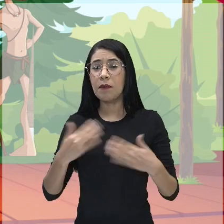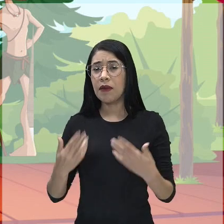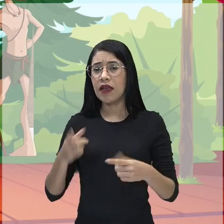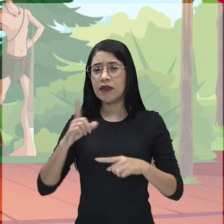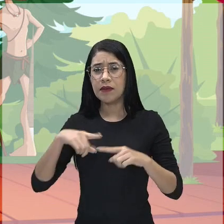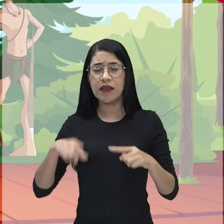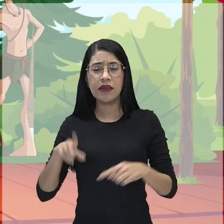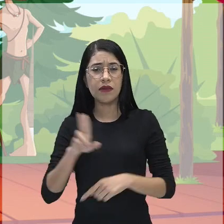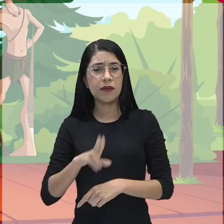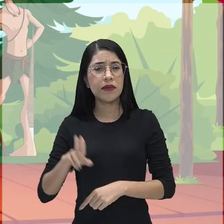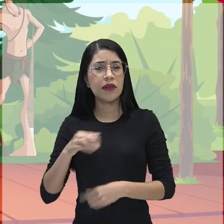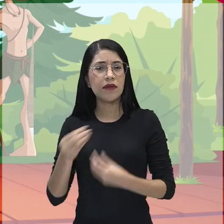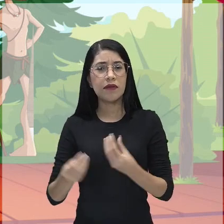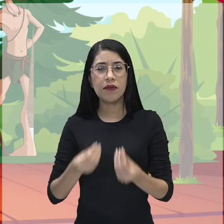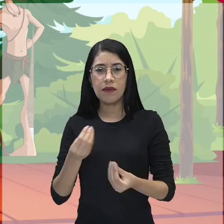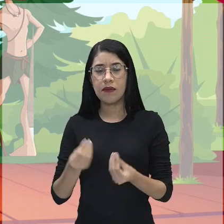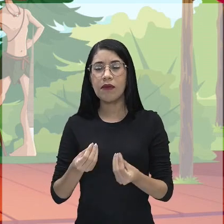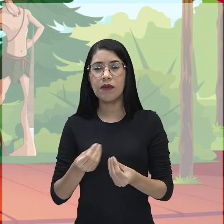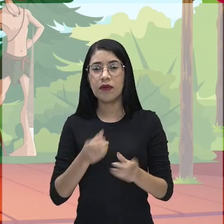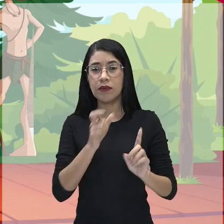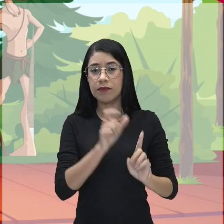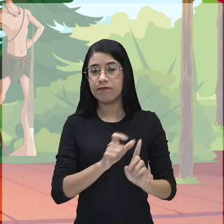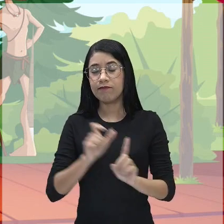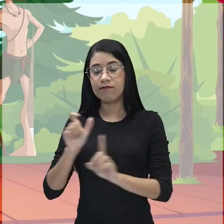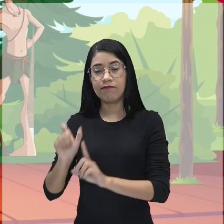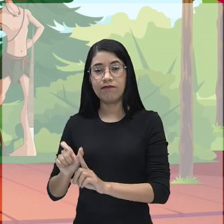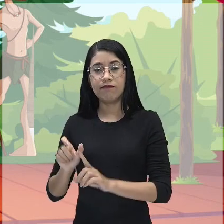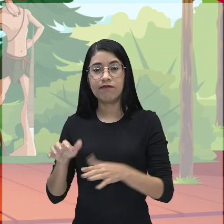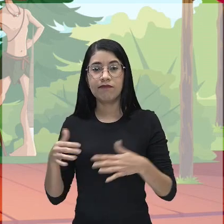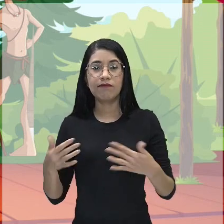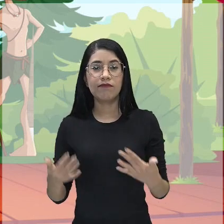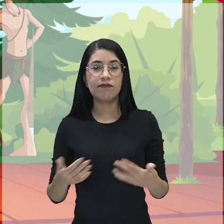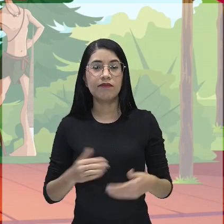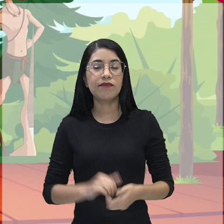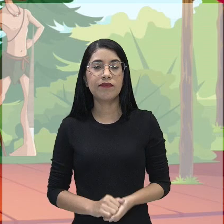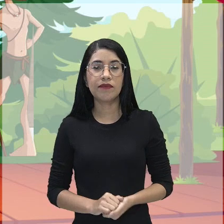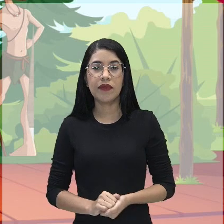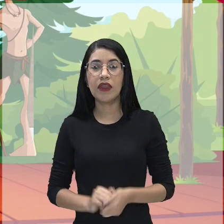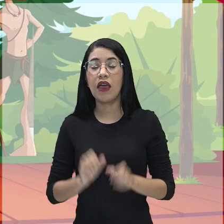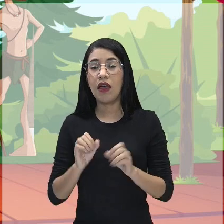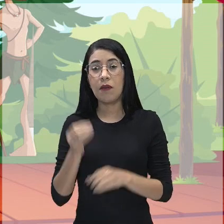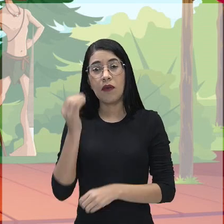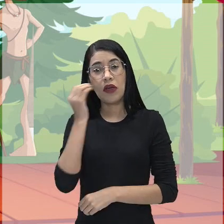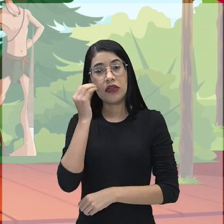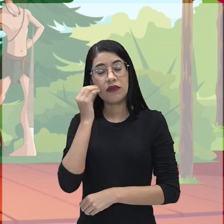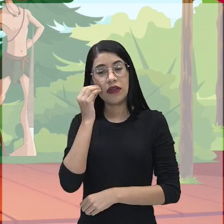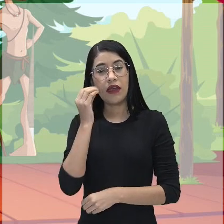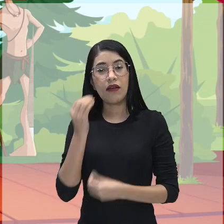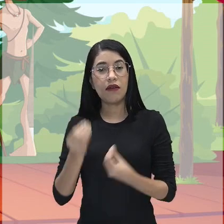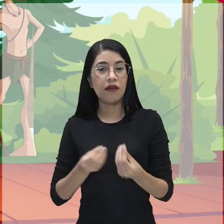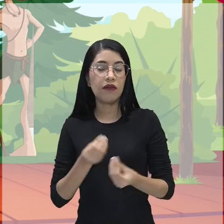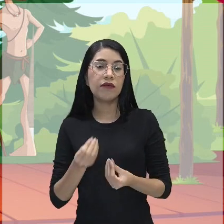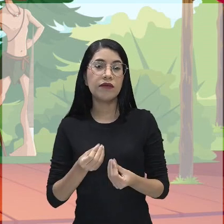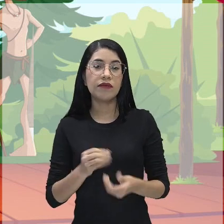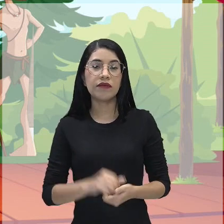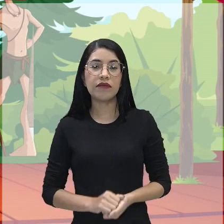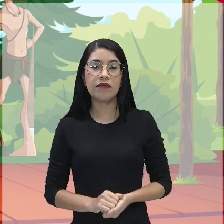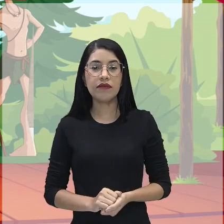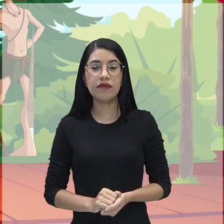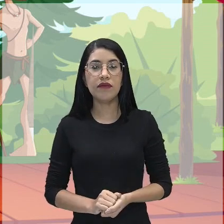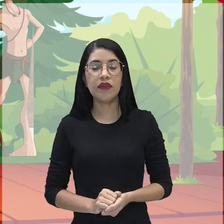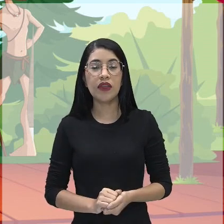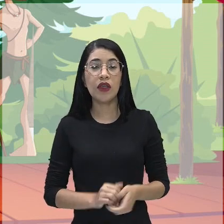estão presentes nesses dois personagens? Nós podemos verificar que é o quê?